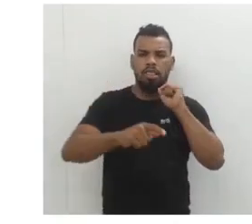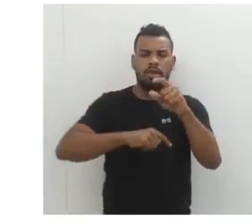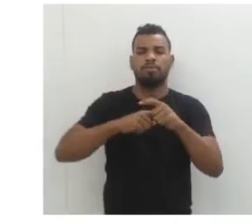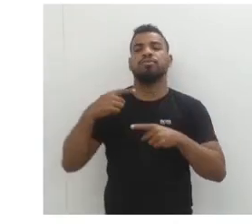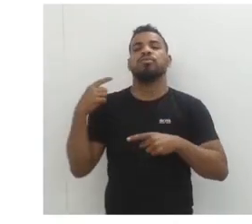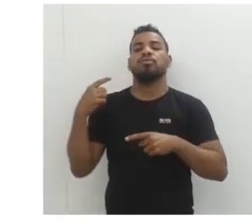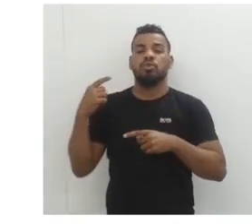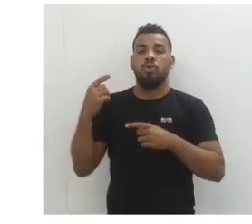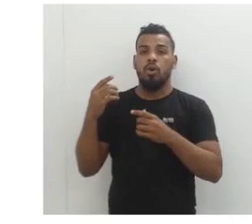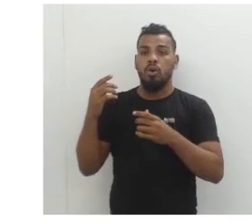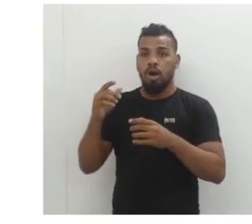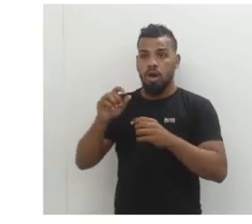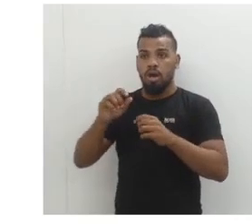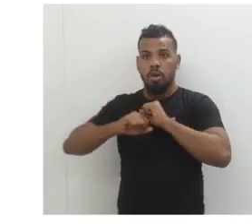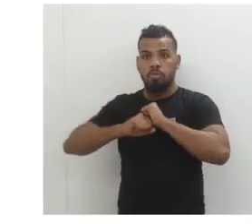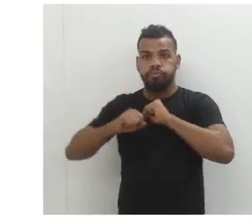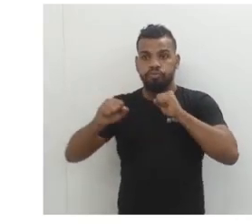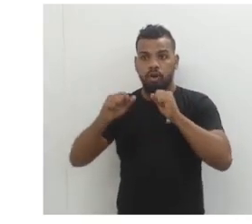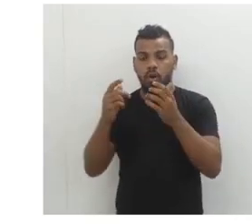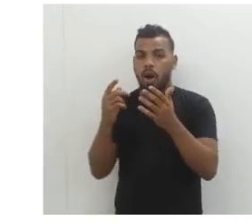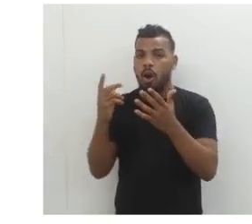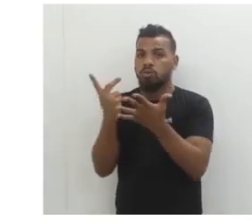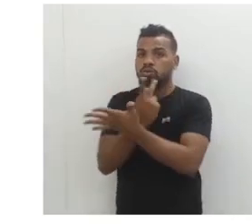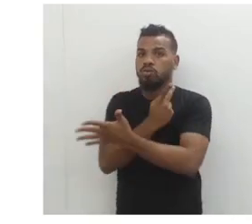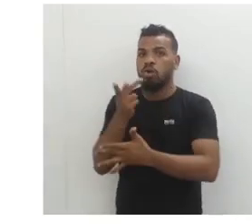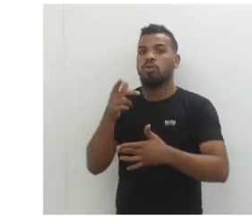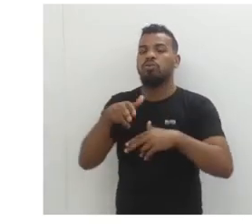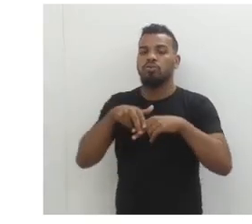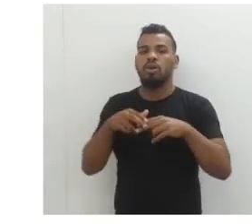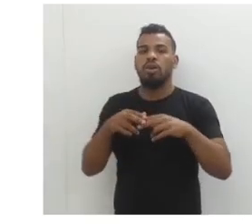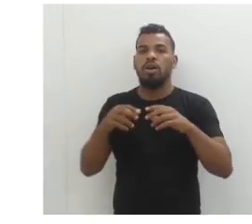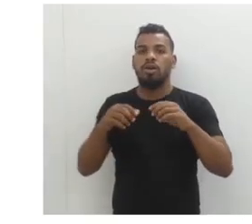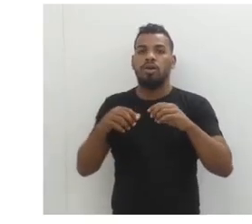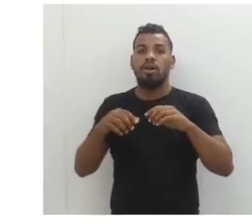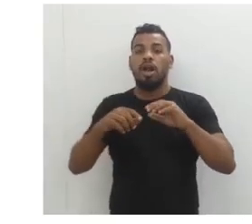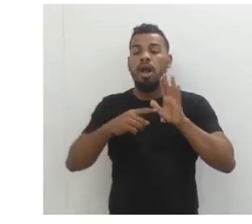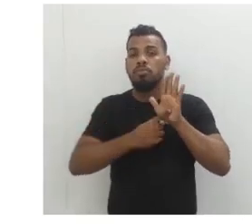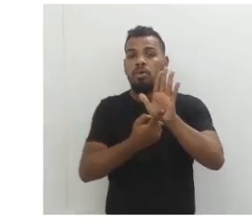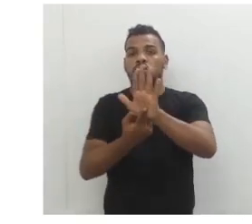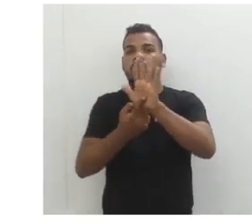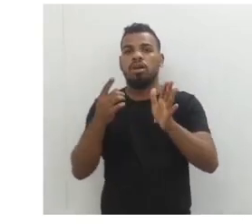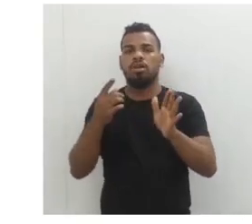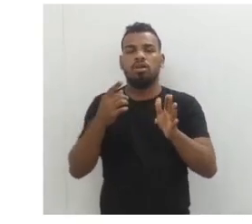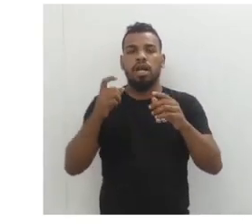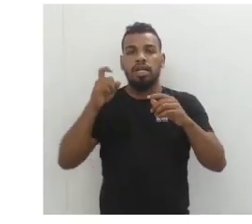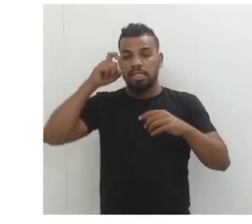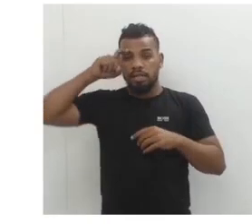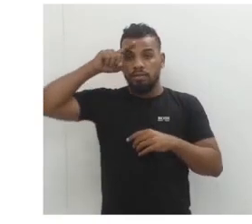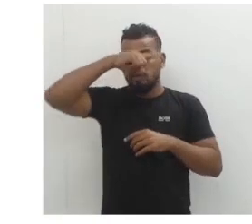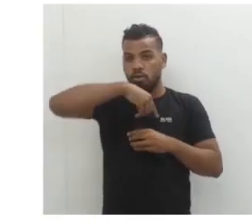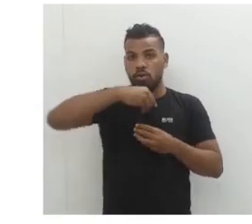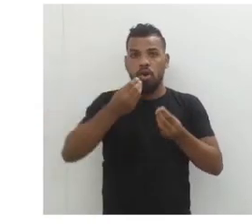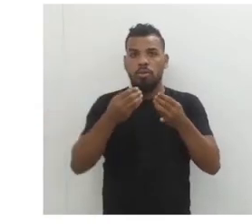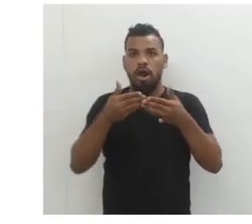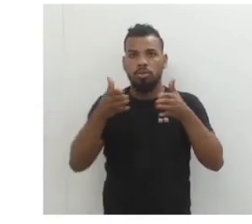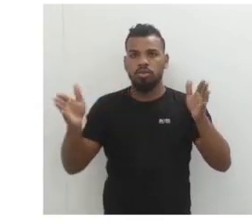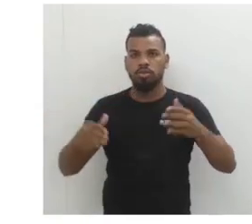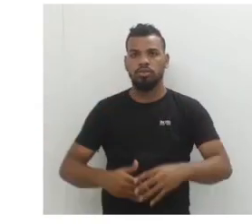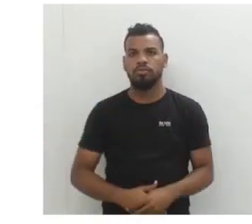acontece um atentado à bomba, né? E revelam as grandes dificuldades dessa